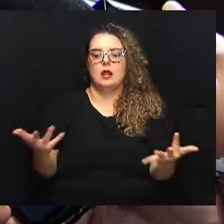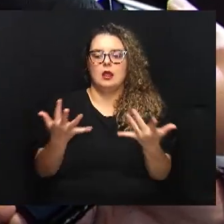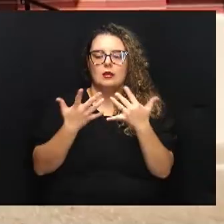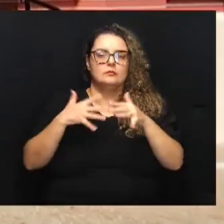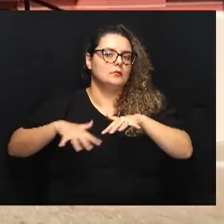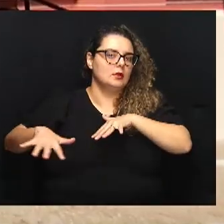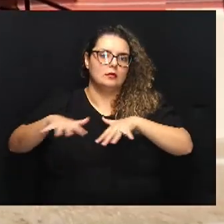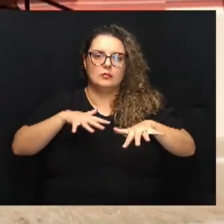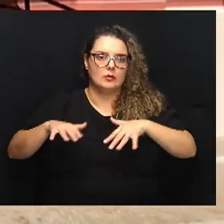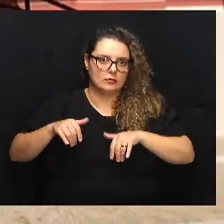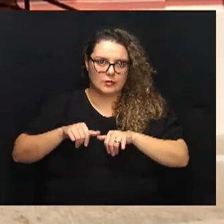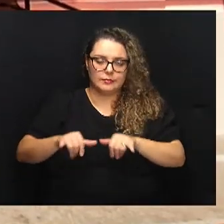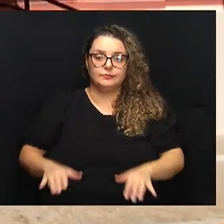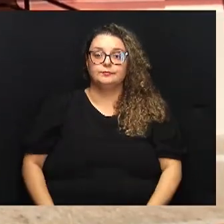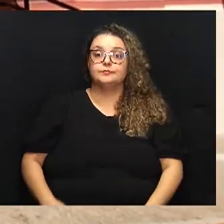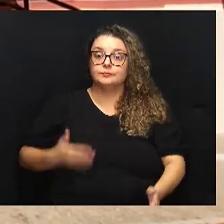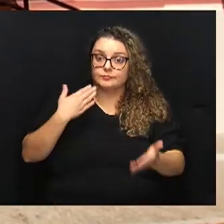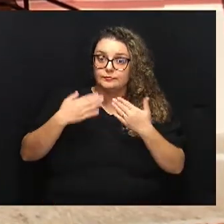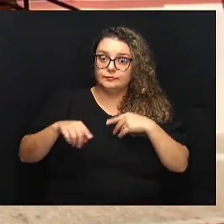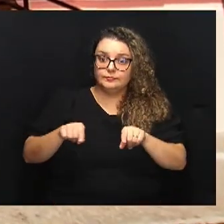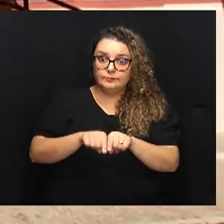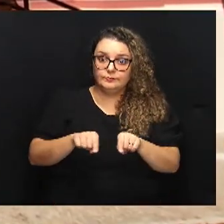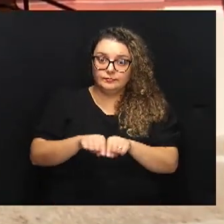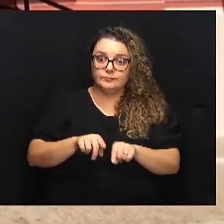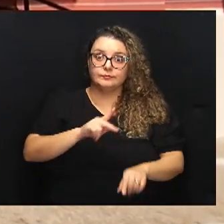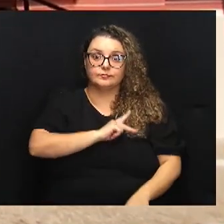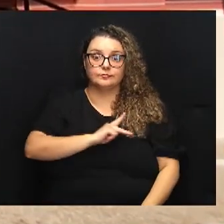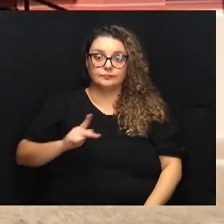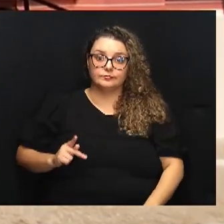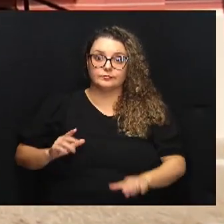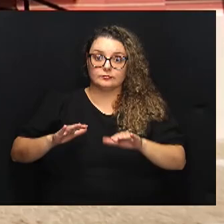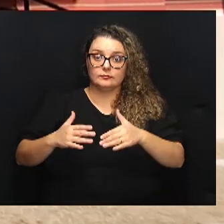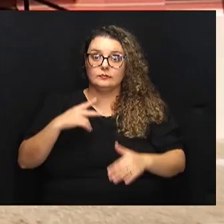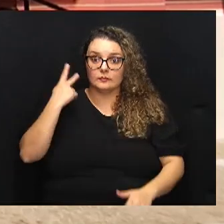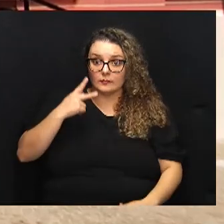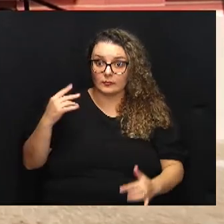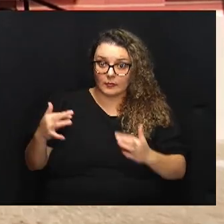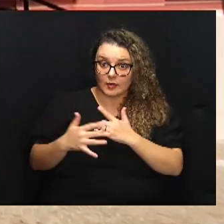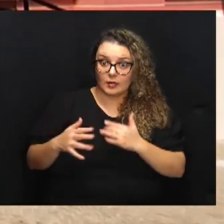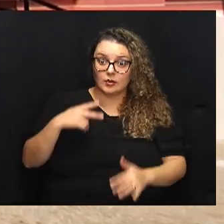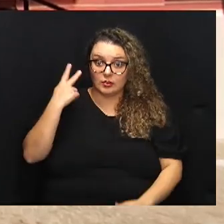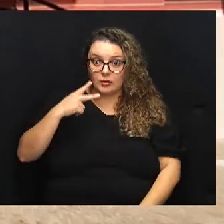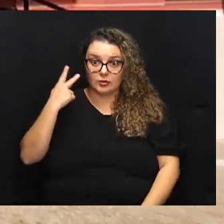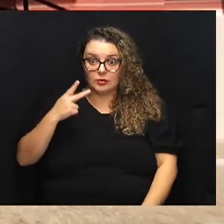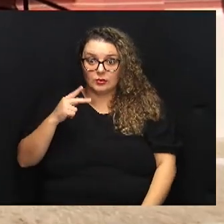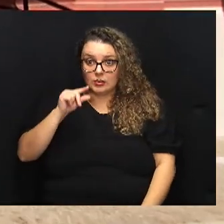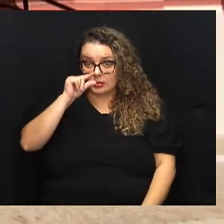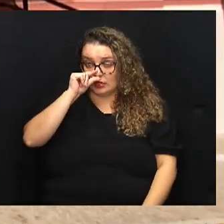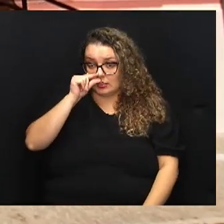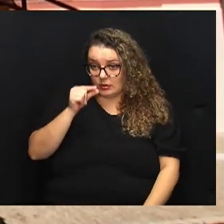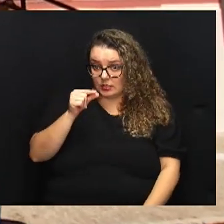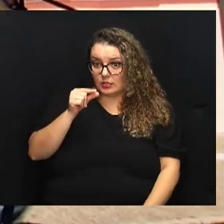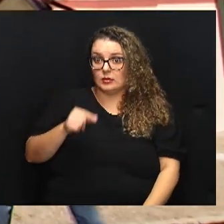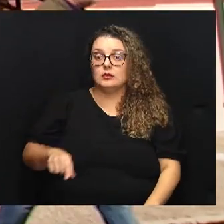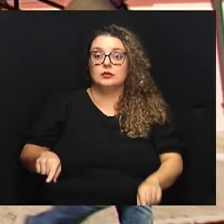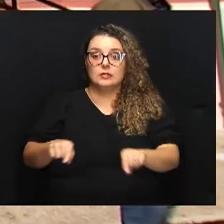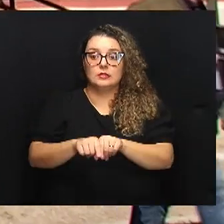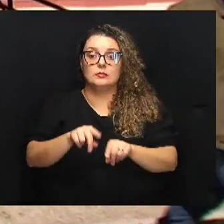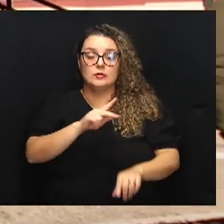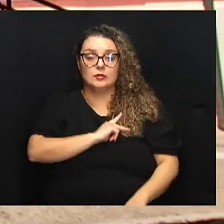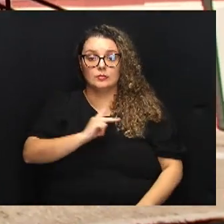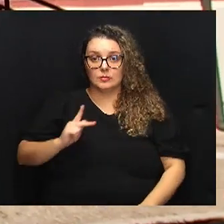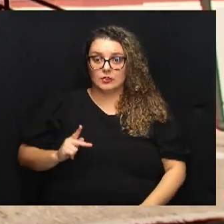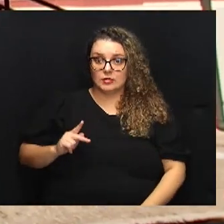movimento para o mercado. Conversei também com o presidente da Comissão de Política Urbana, o vereador Arnaldo Salvetti, que foi presidente